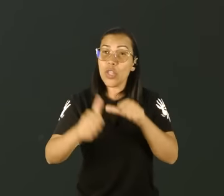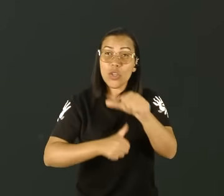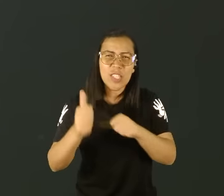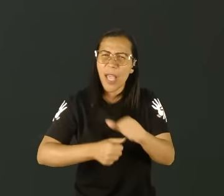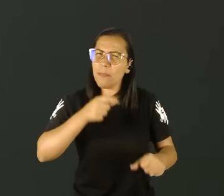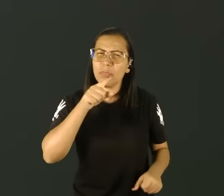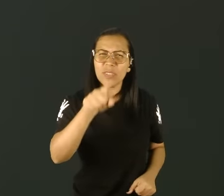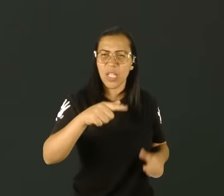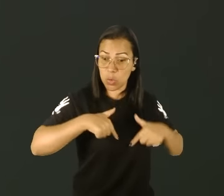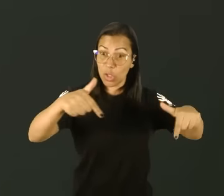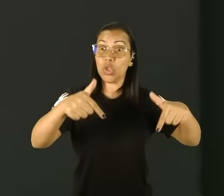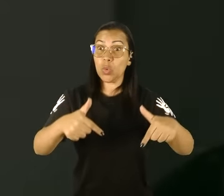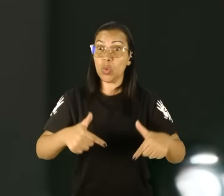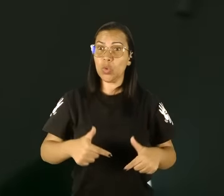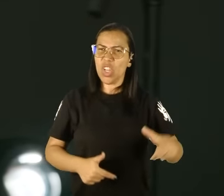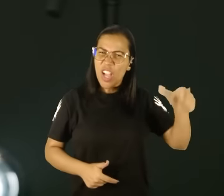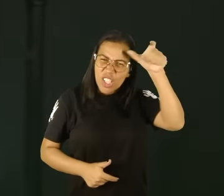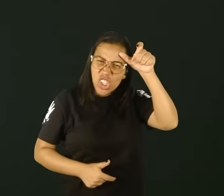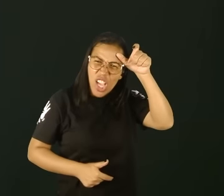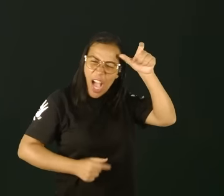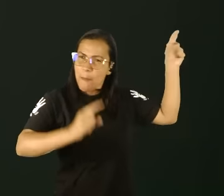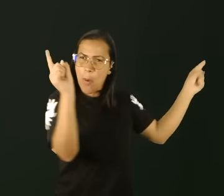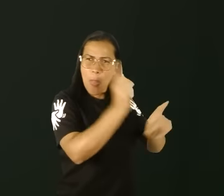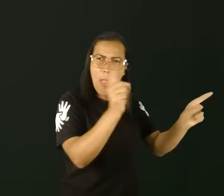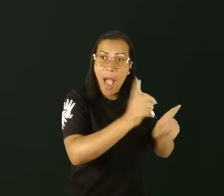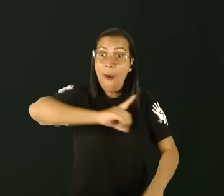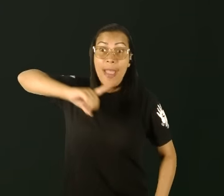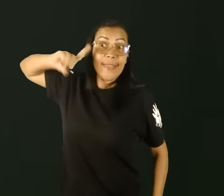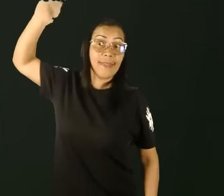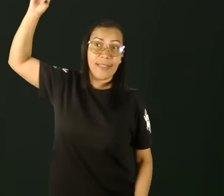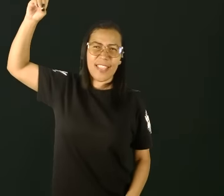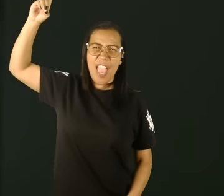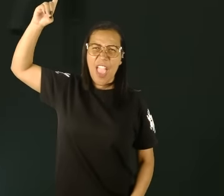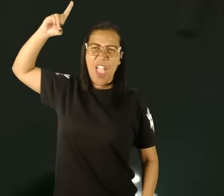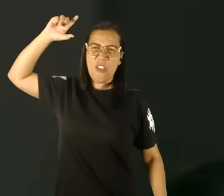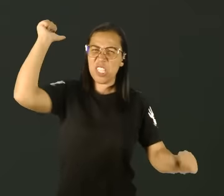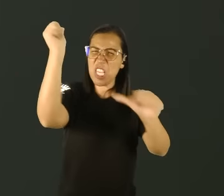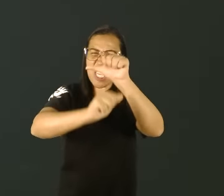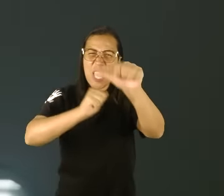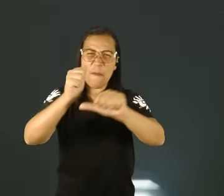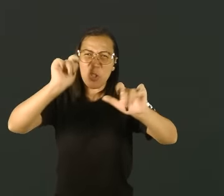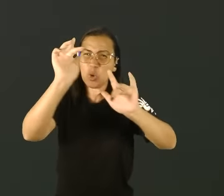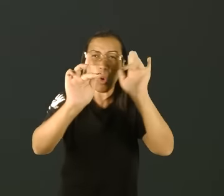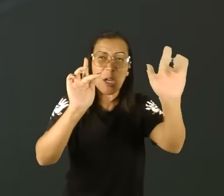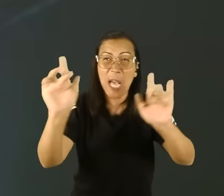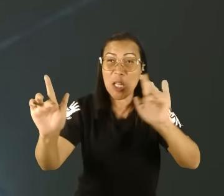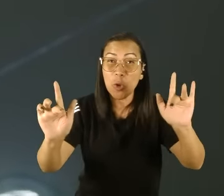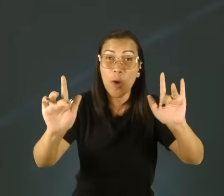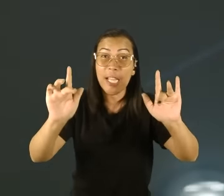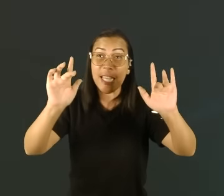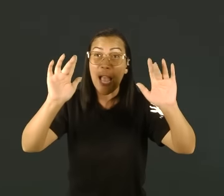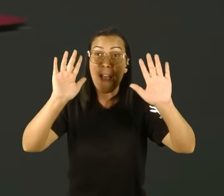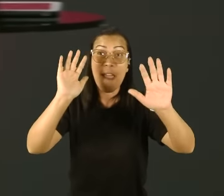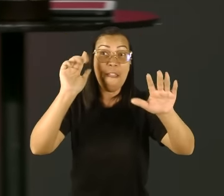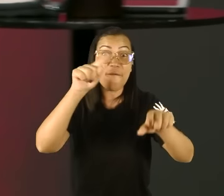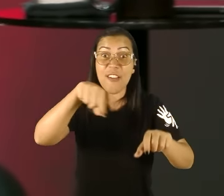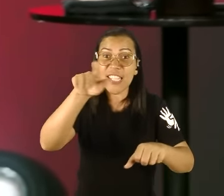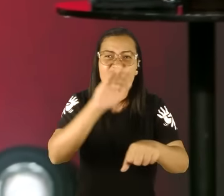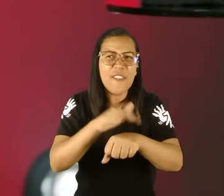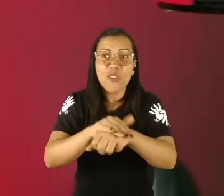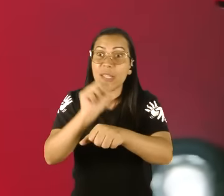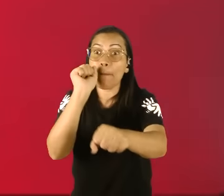teu ritmo. Não é o diabo não, é Deus que está quebrando teu ritmo. Não é macumba não, é Deus que está quebrando o teu